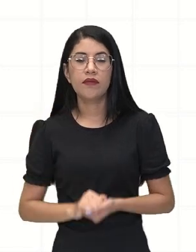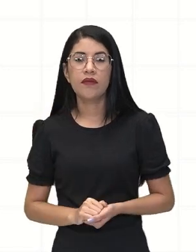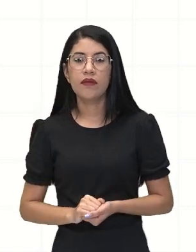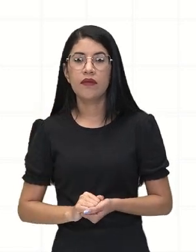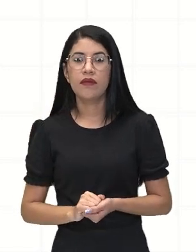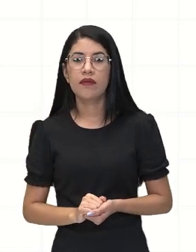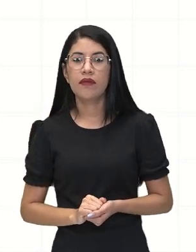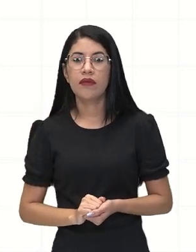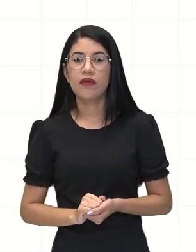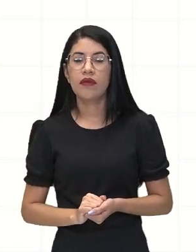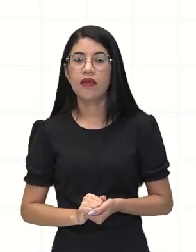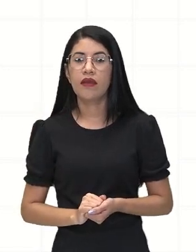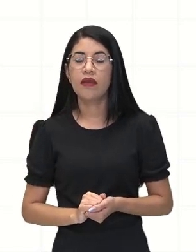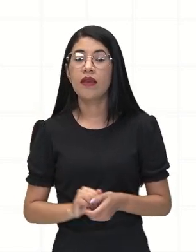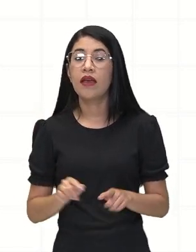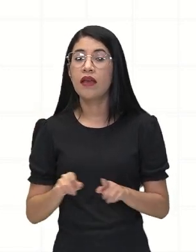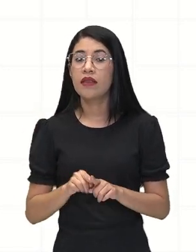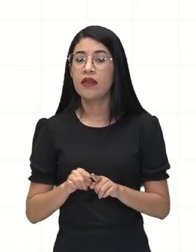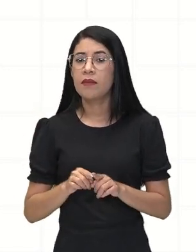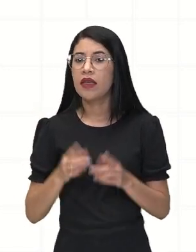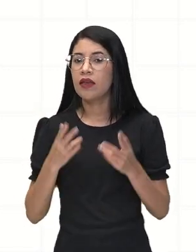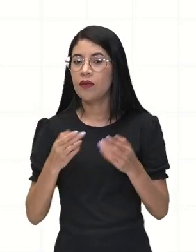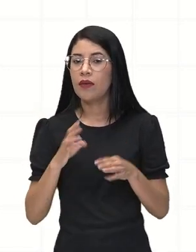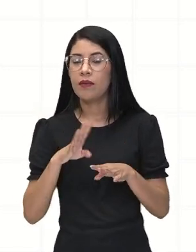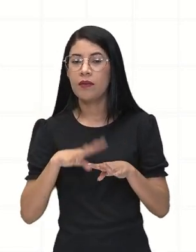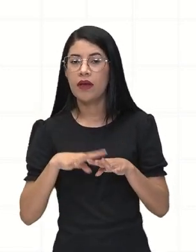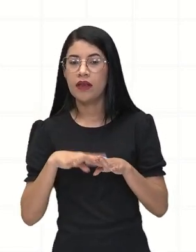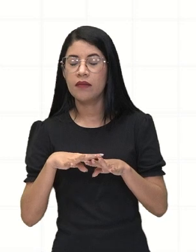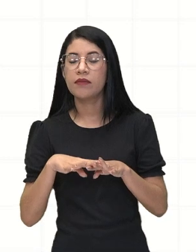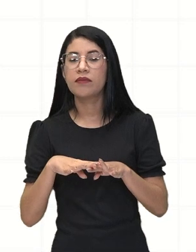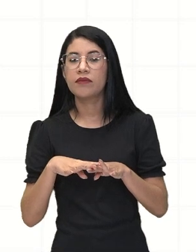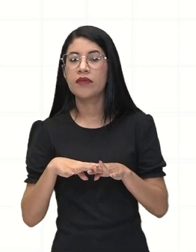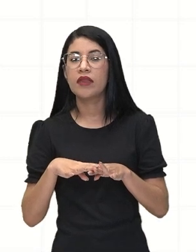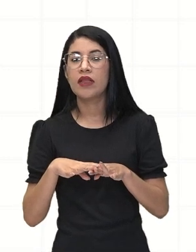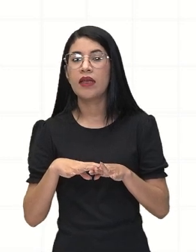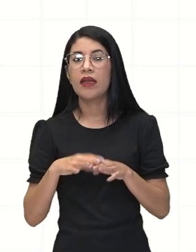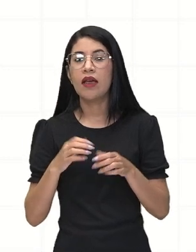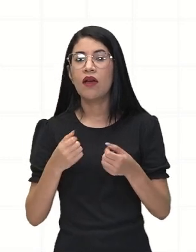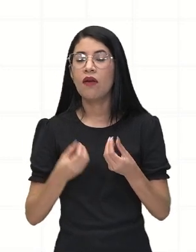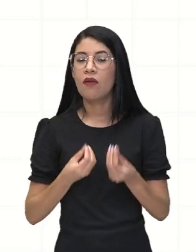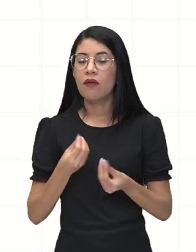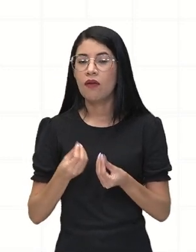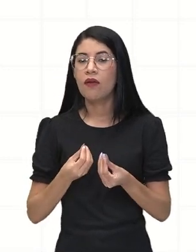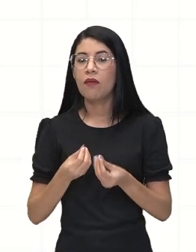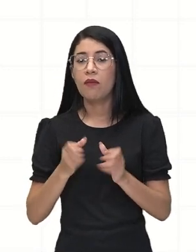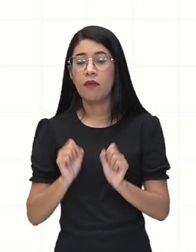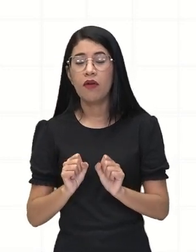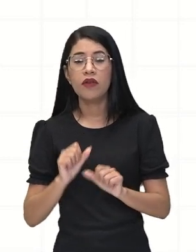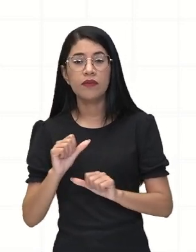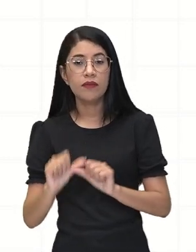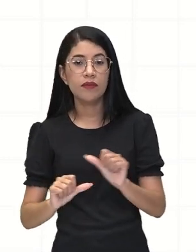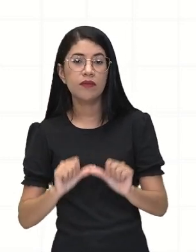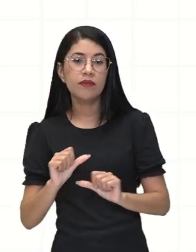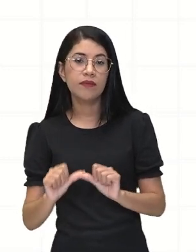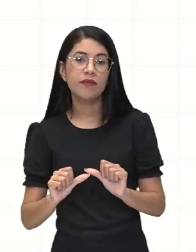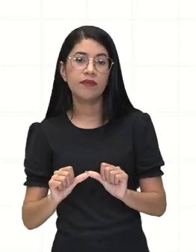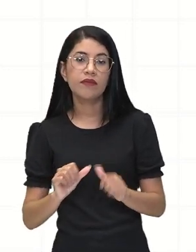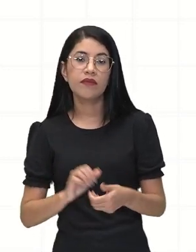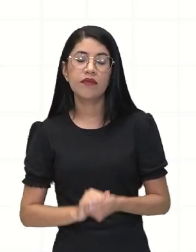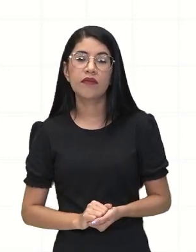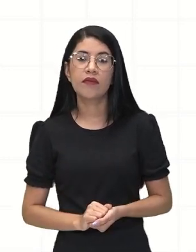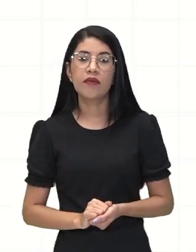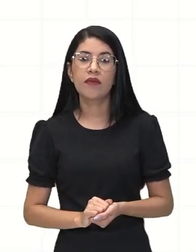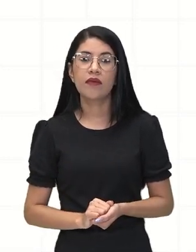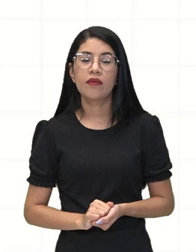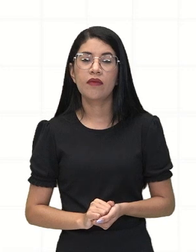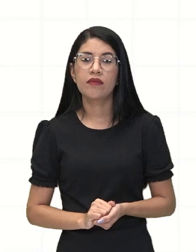assim como quase tudo na vida, na matemática, tudo que vai, volta. Então eu posso reescrever isso, a ao quadrado